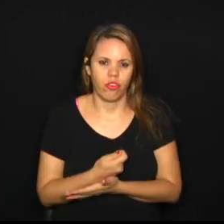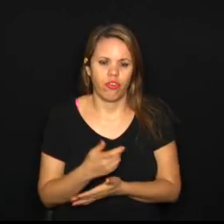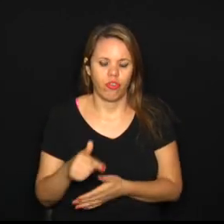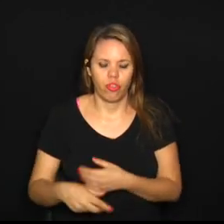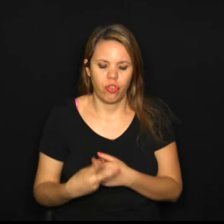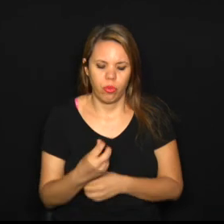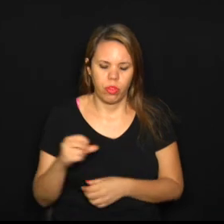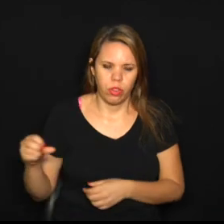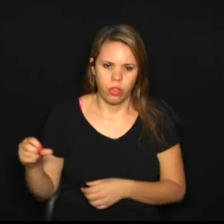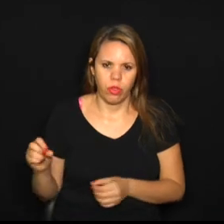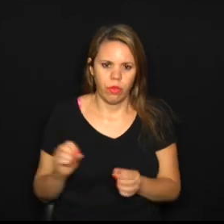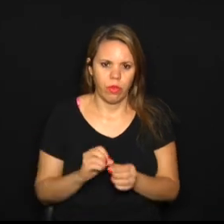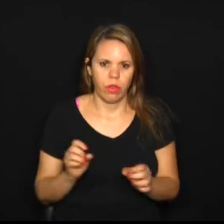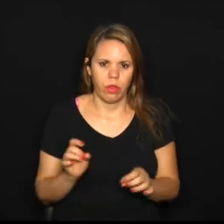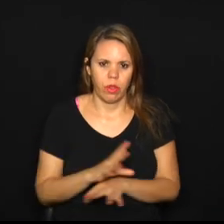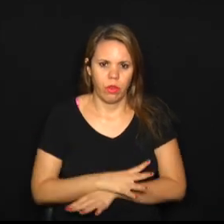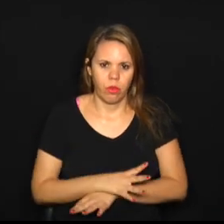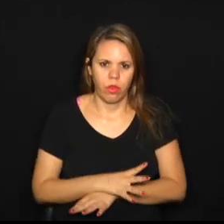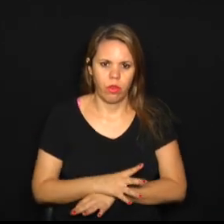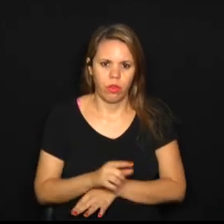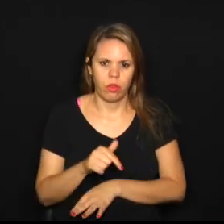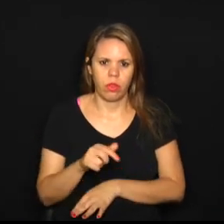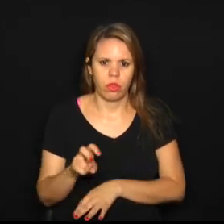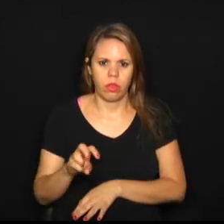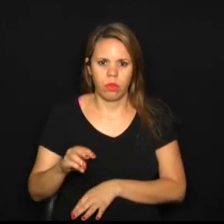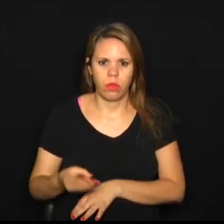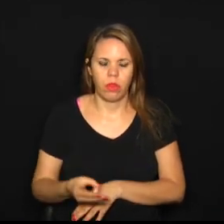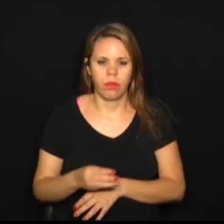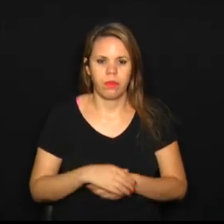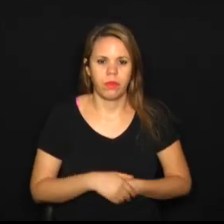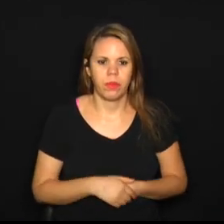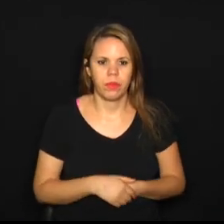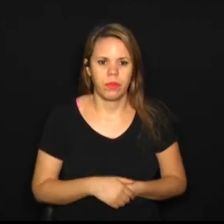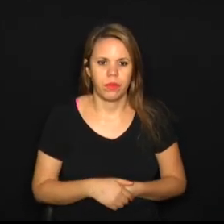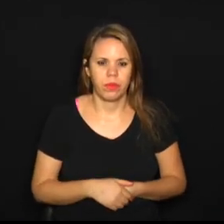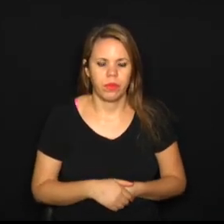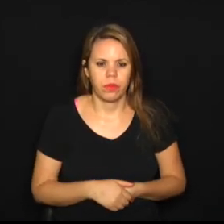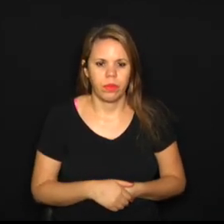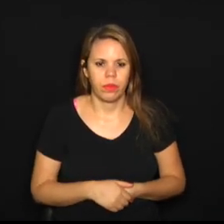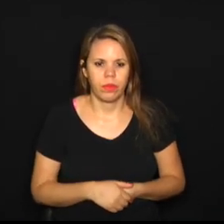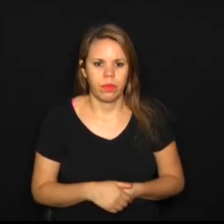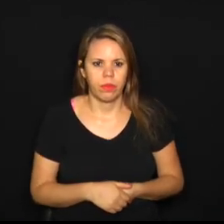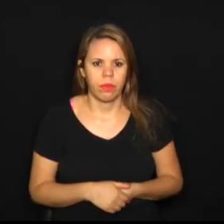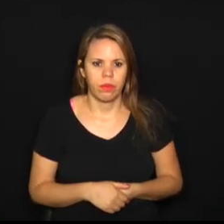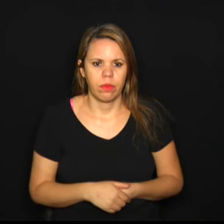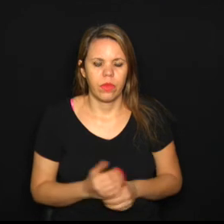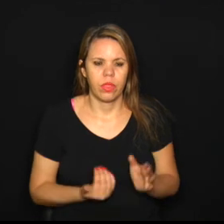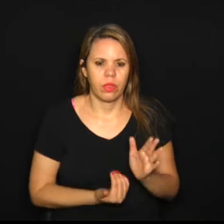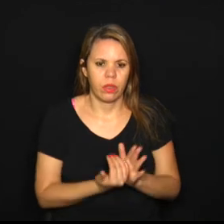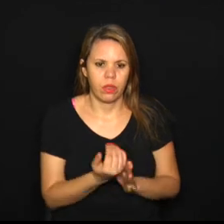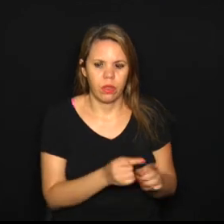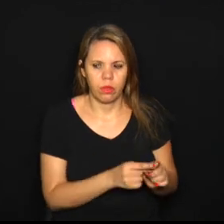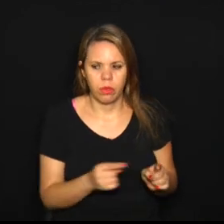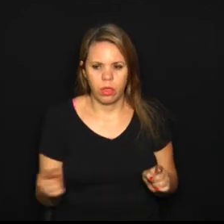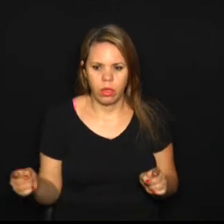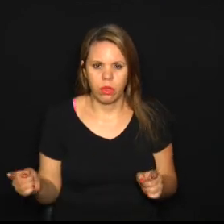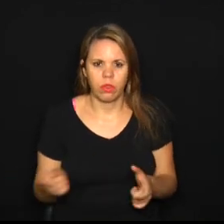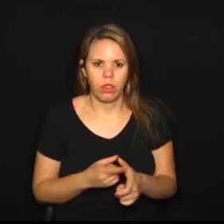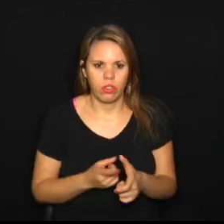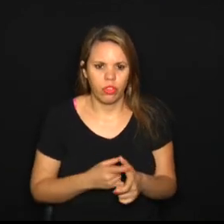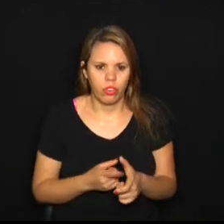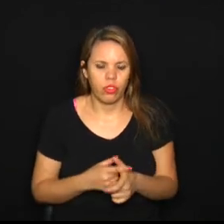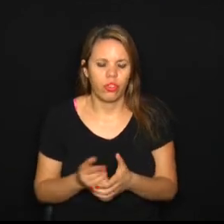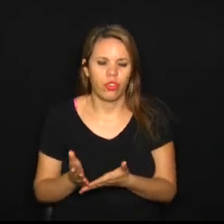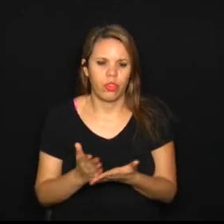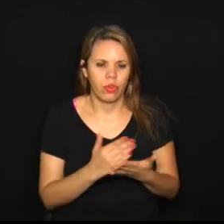2019 com 1.975.000.000. A receita corrente líquida também cresceu nesse período, mas